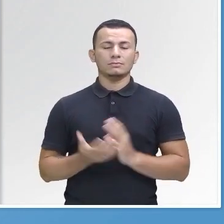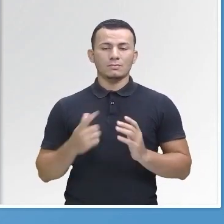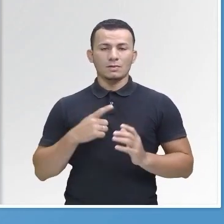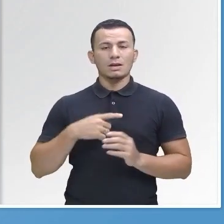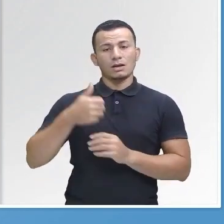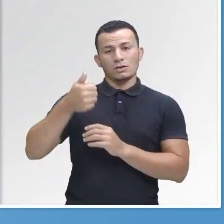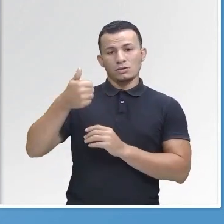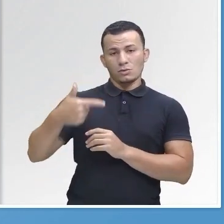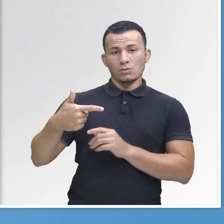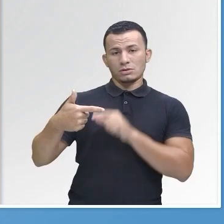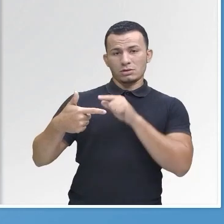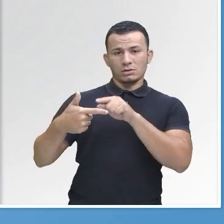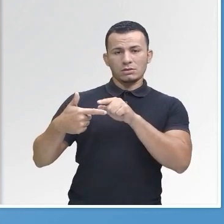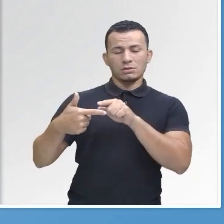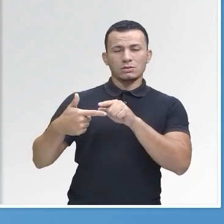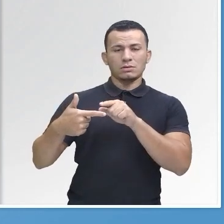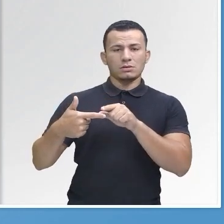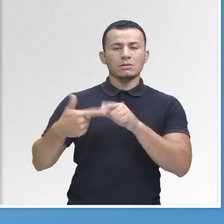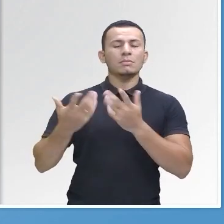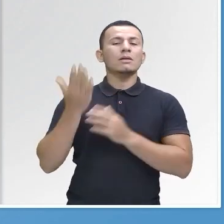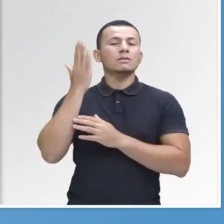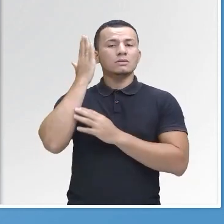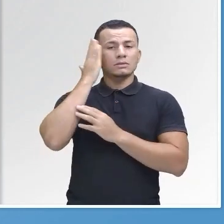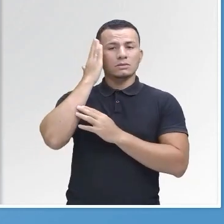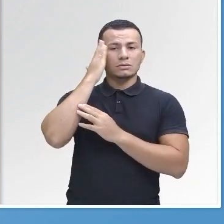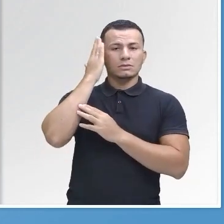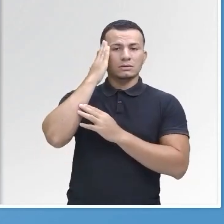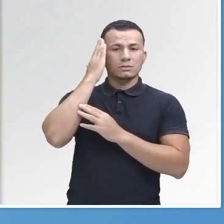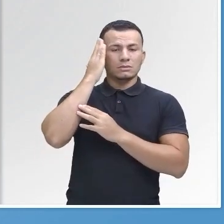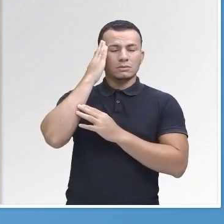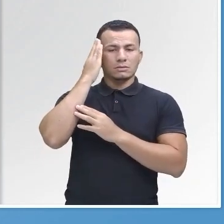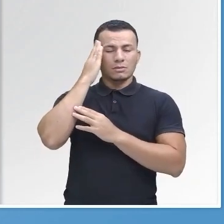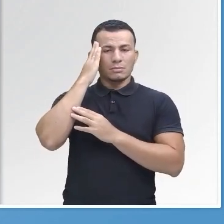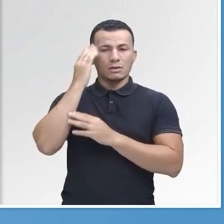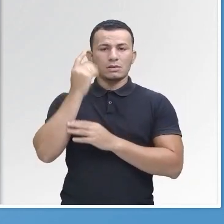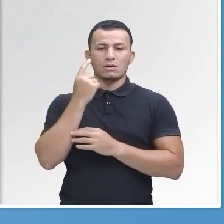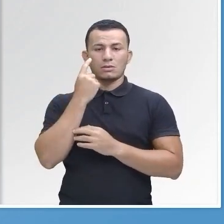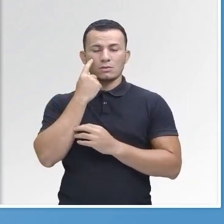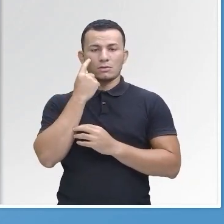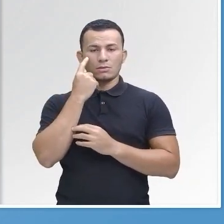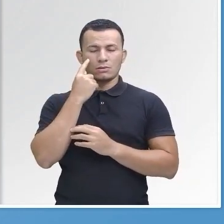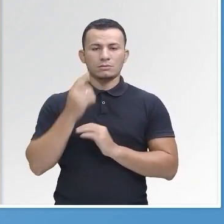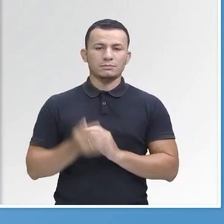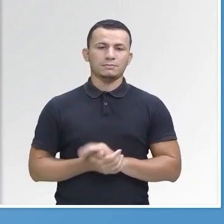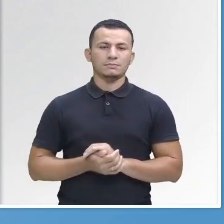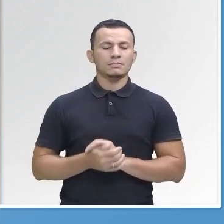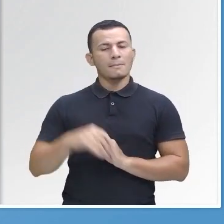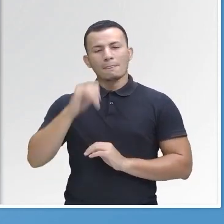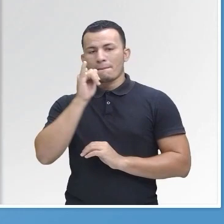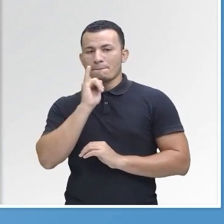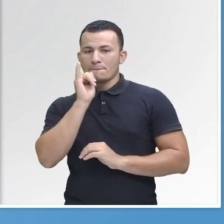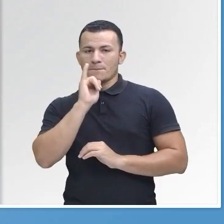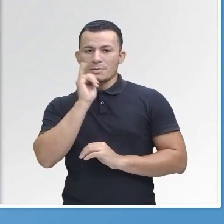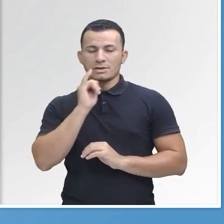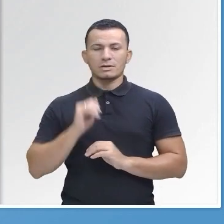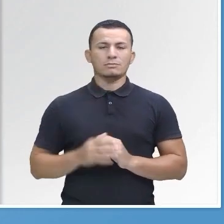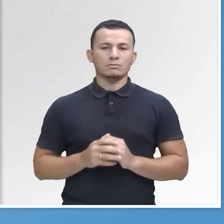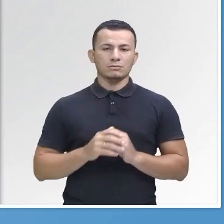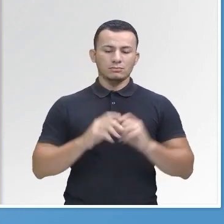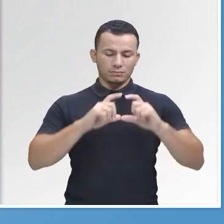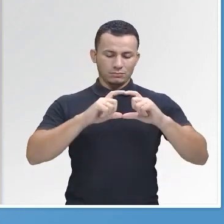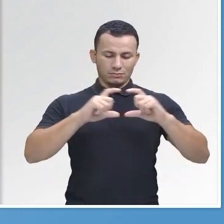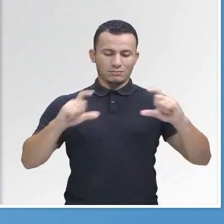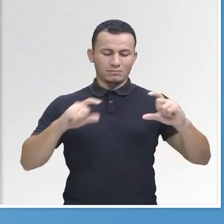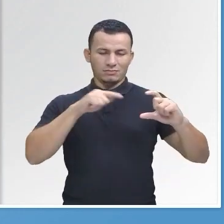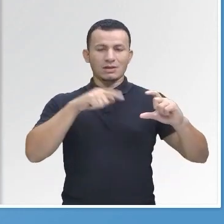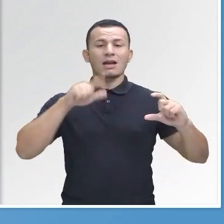12. Vamos primeiro fazer o seguinte, vamos saber... Vou pegar aqui, vamos fingir que esta barra é o total de dinheiro. Então, aqui